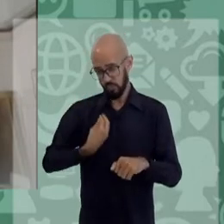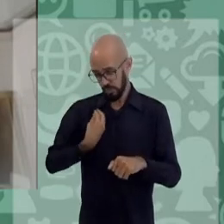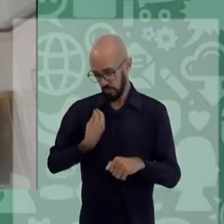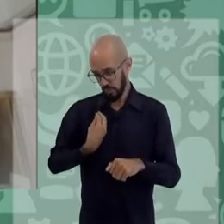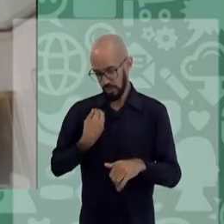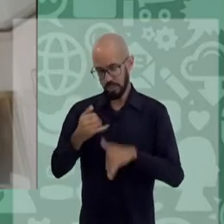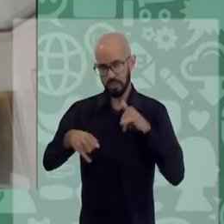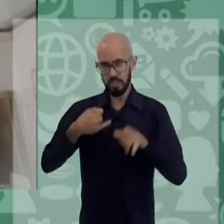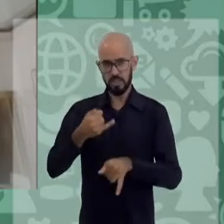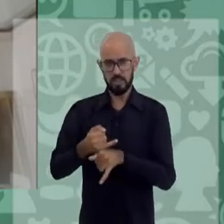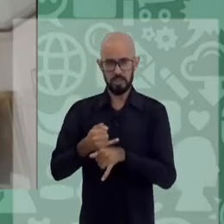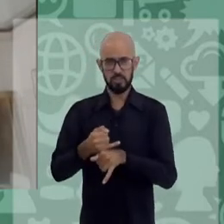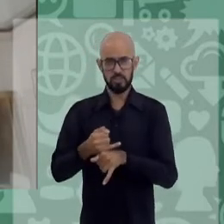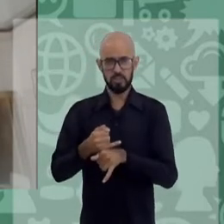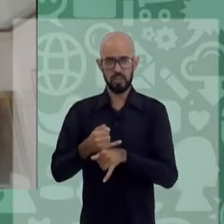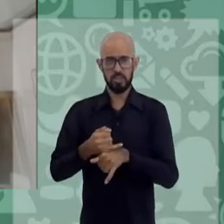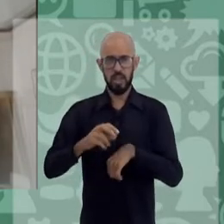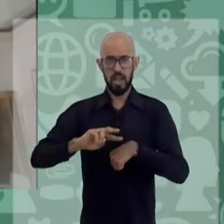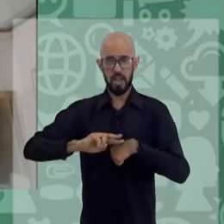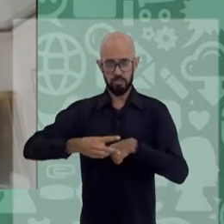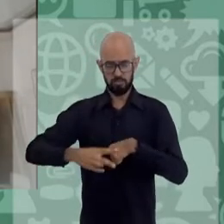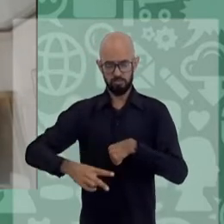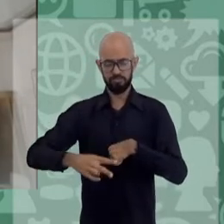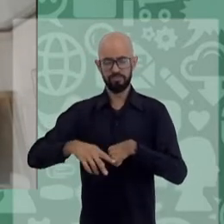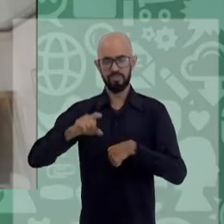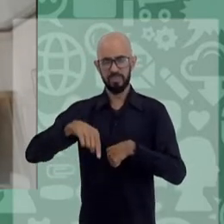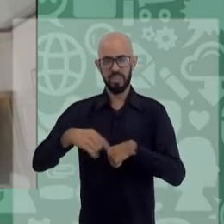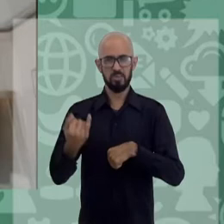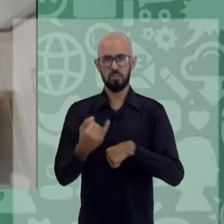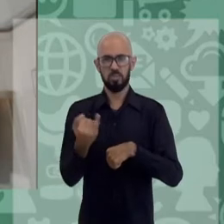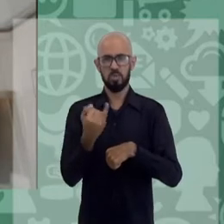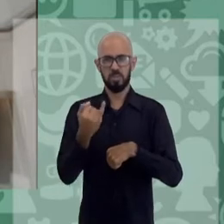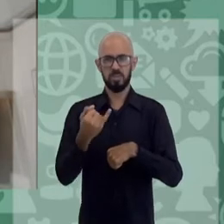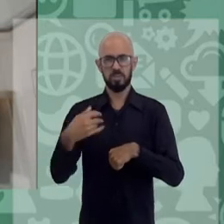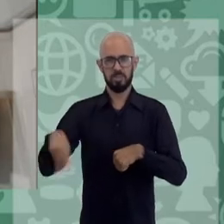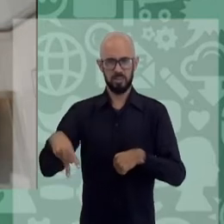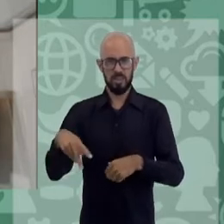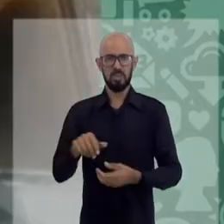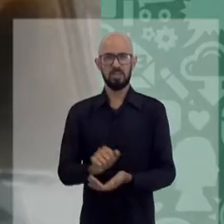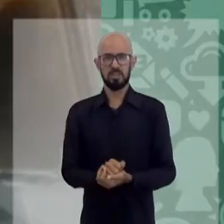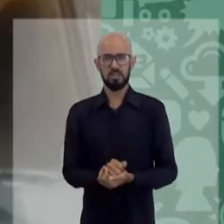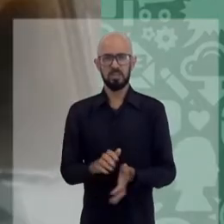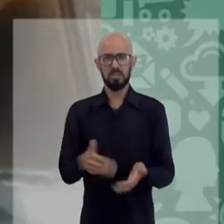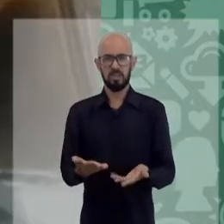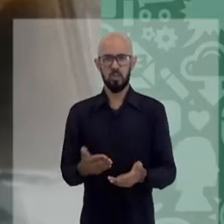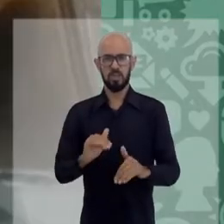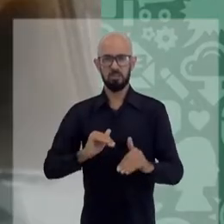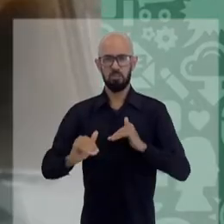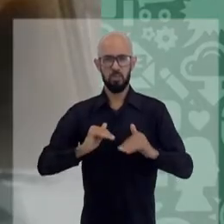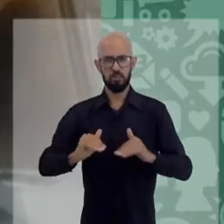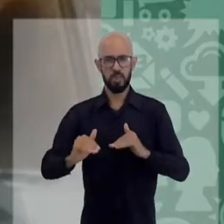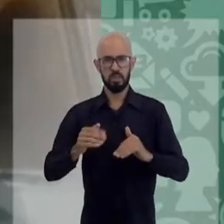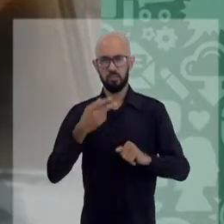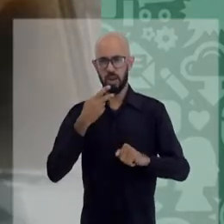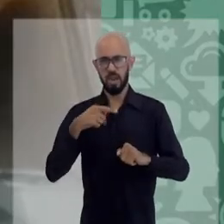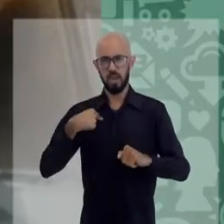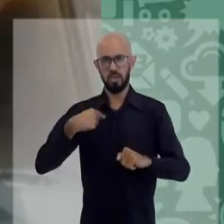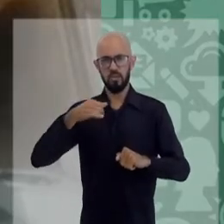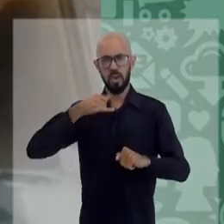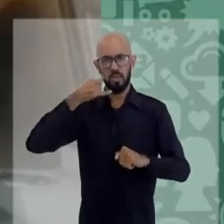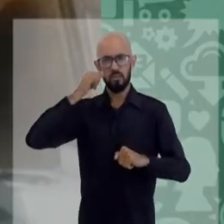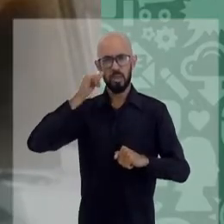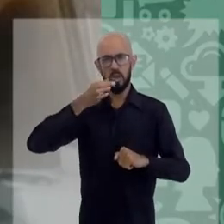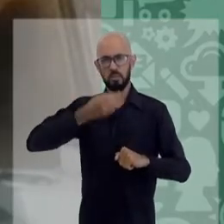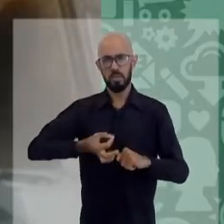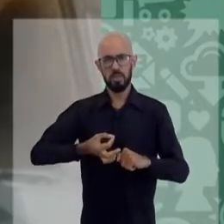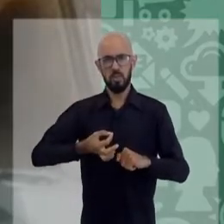vidas na internet. O que repercute ali é de suma importância para elas. Então, esse movimento de dizer, olha, eu vou